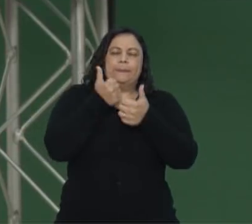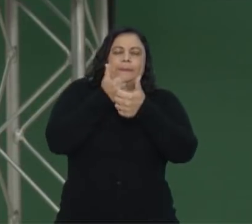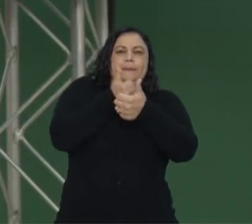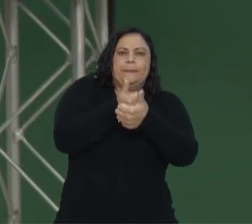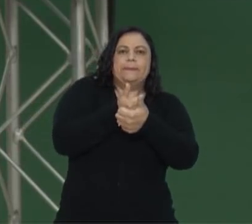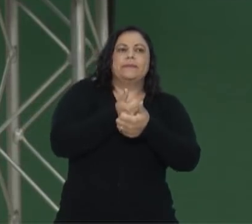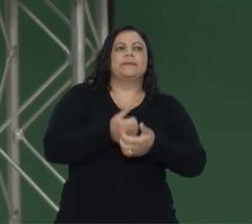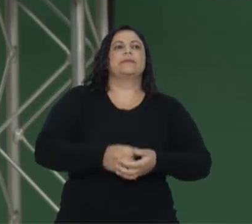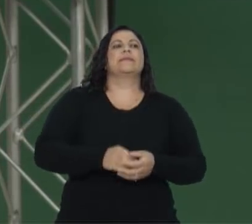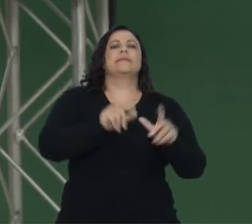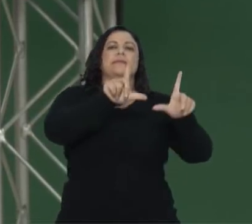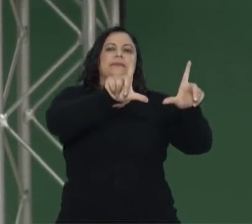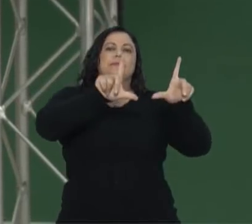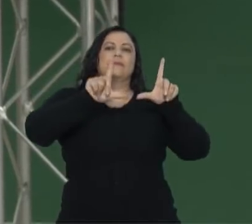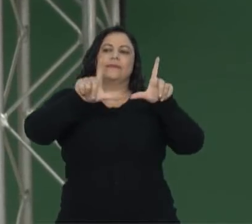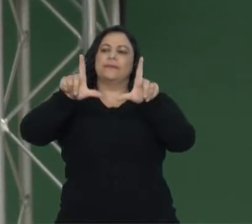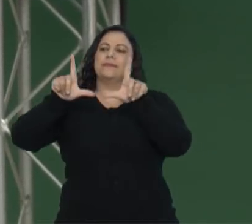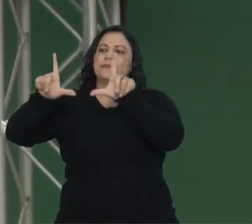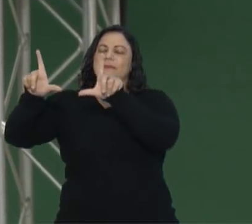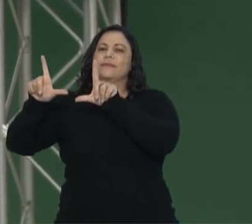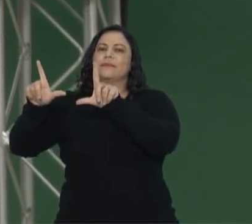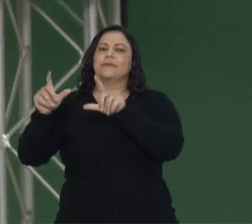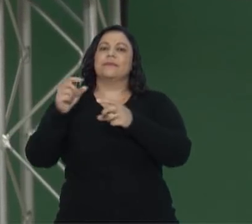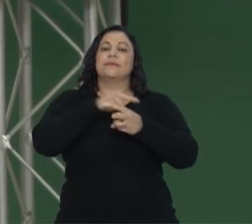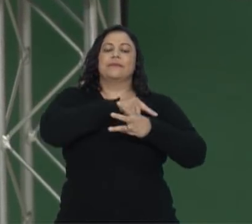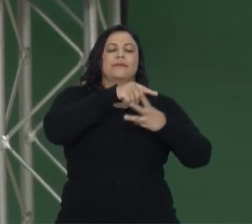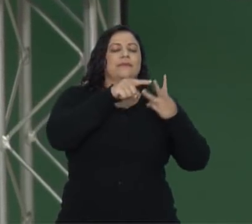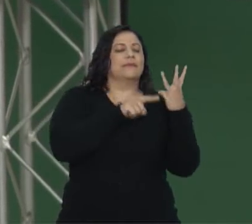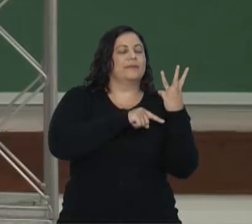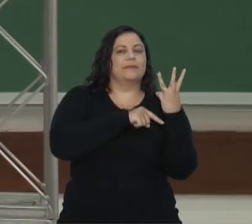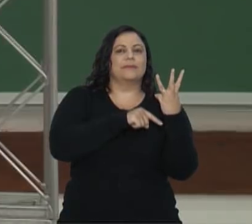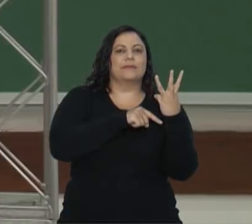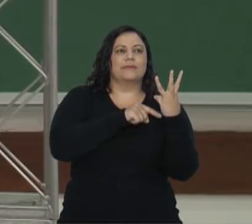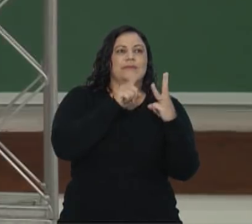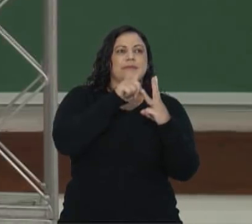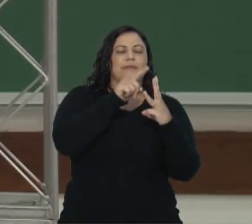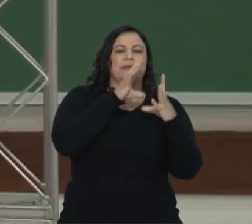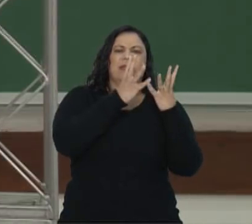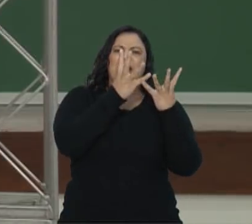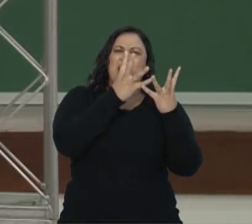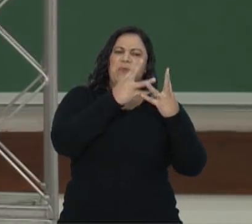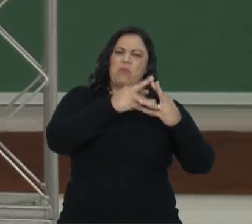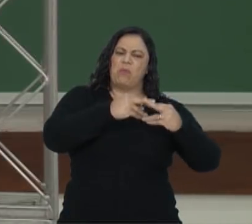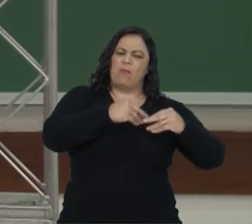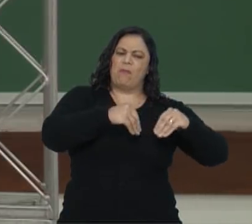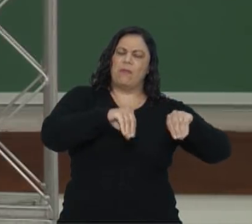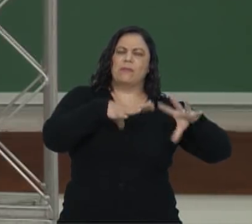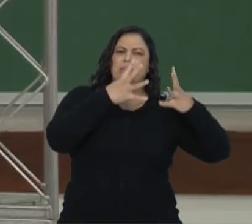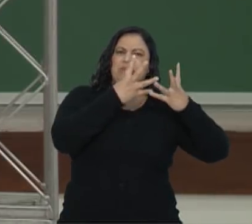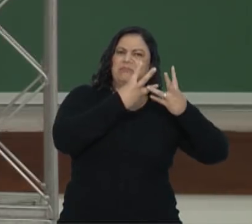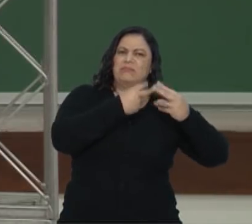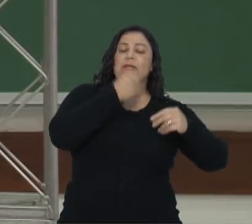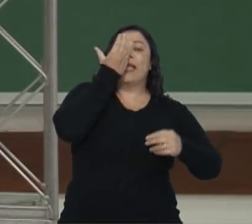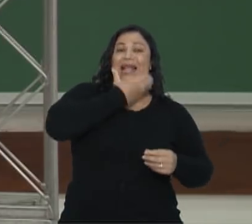nossa tela 3 situações. A primeira é o apodrecimento das frutas. Então percebam que quando eu deixo,